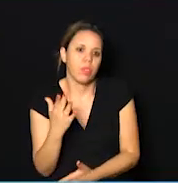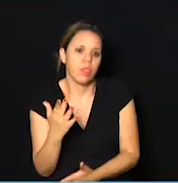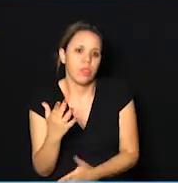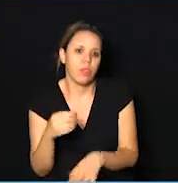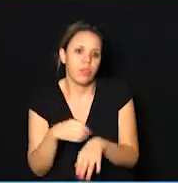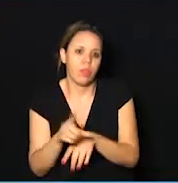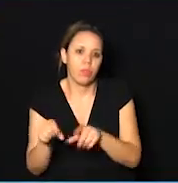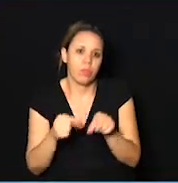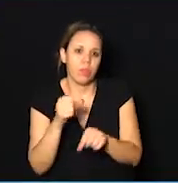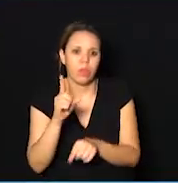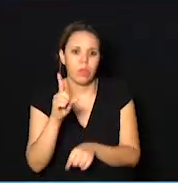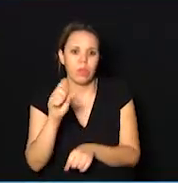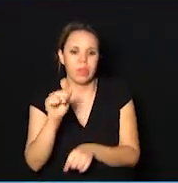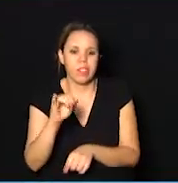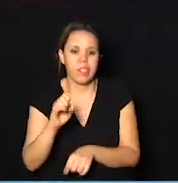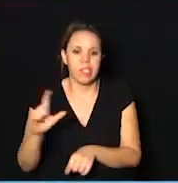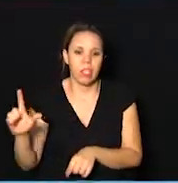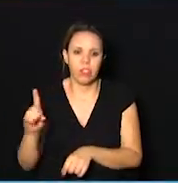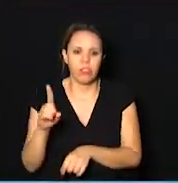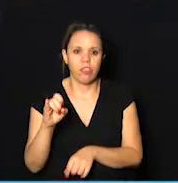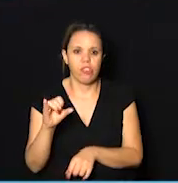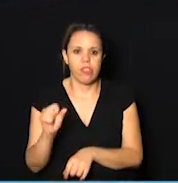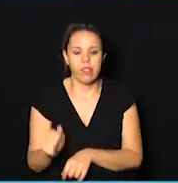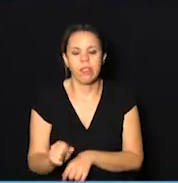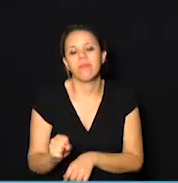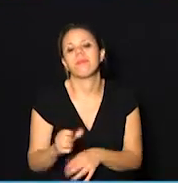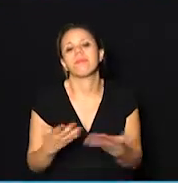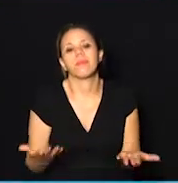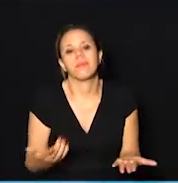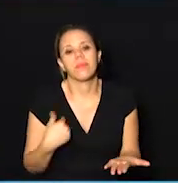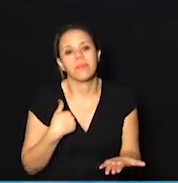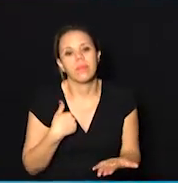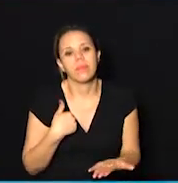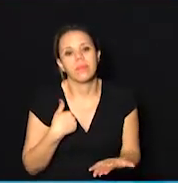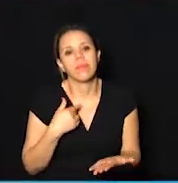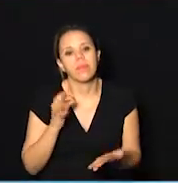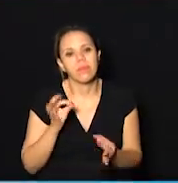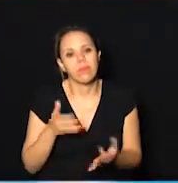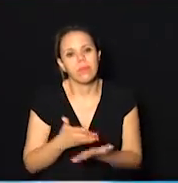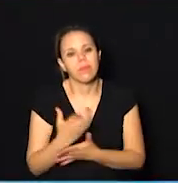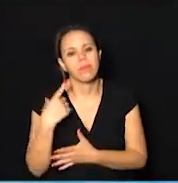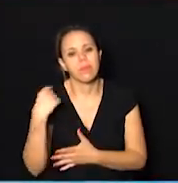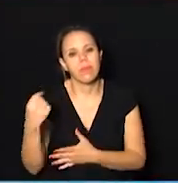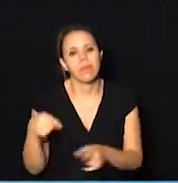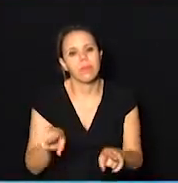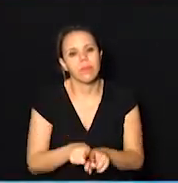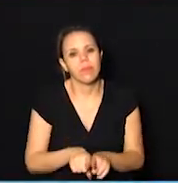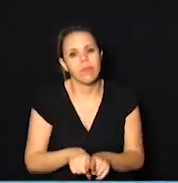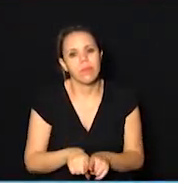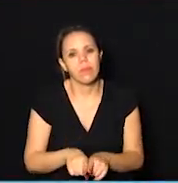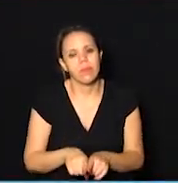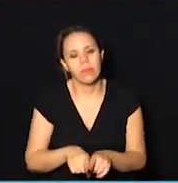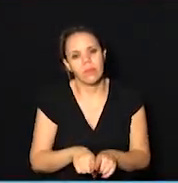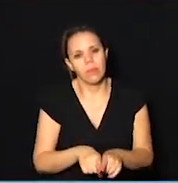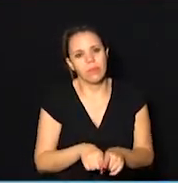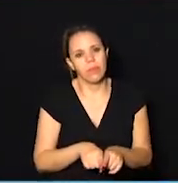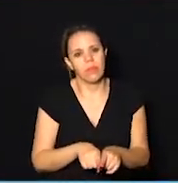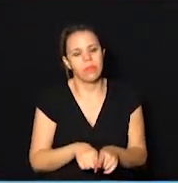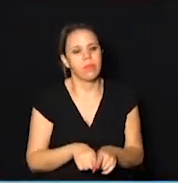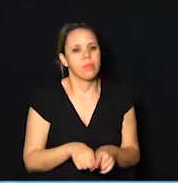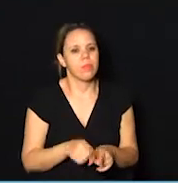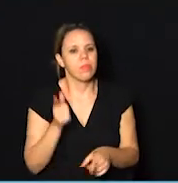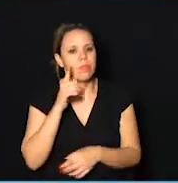vale a indicação do daniel dias né aí ele indicou eu acabei dando certo de você escolhido também e eu fui